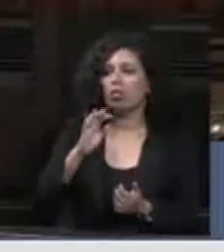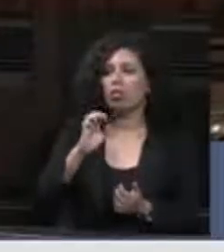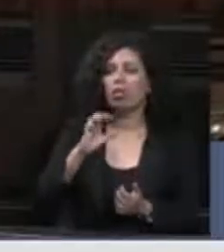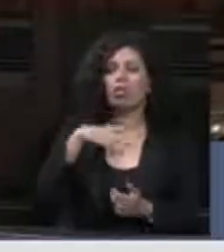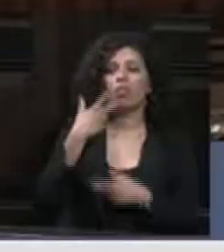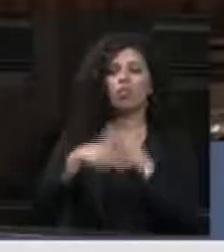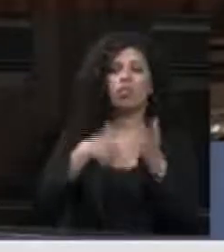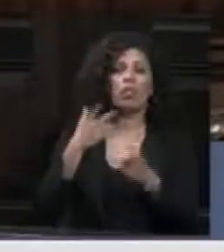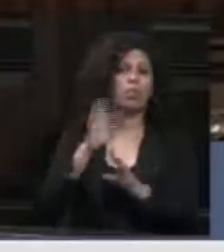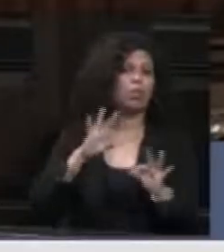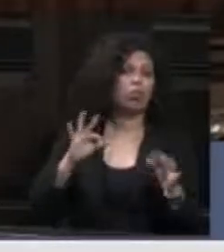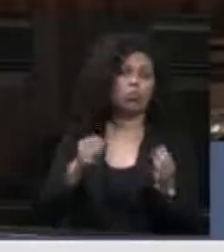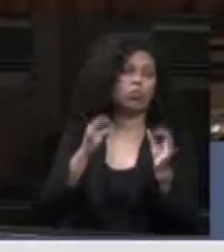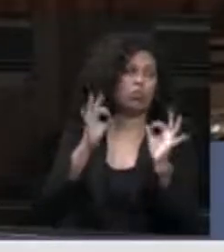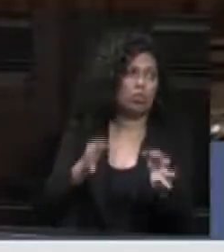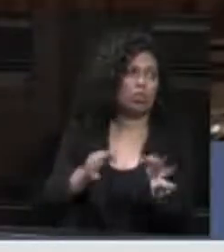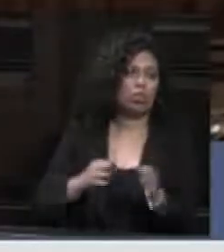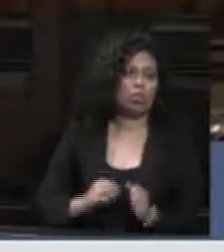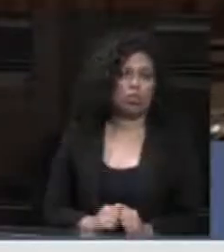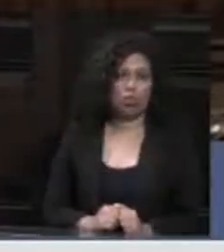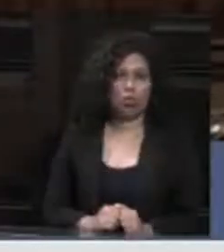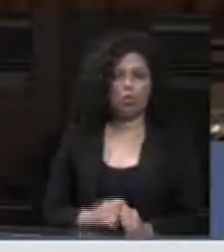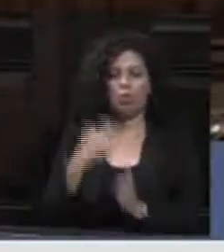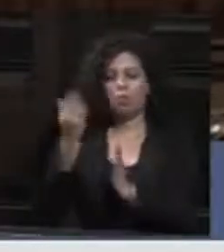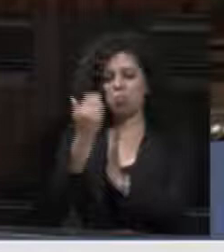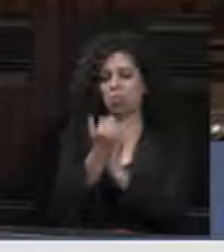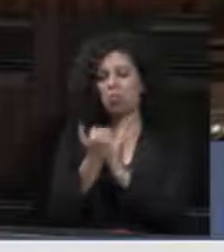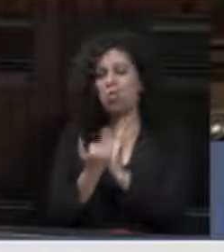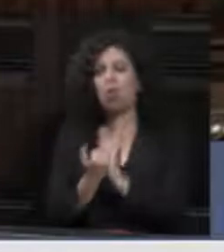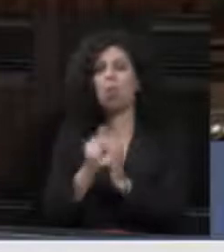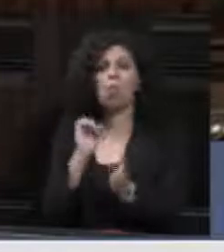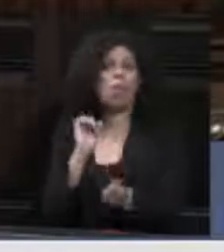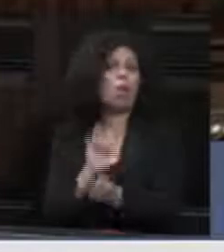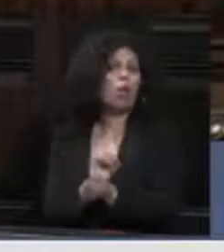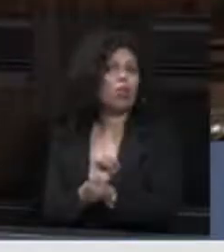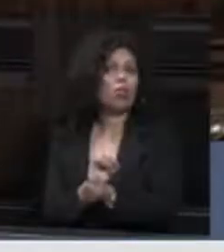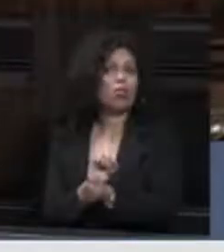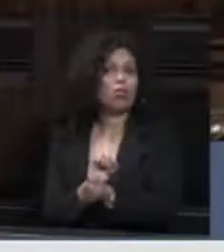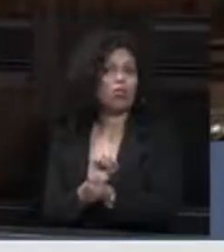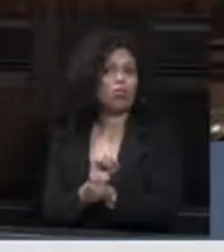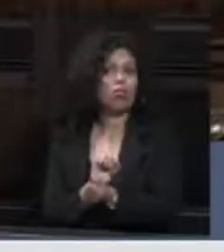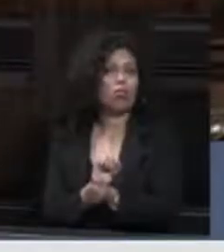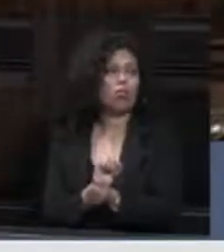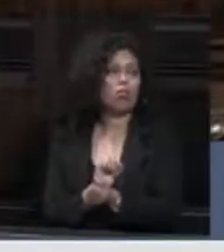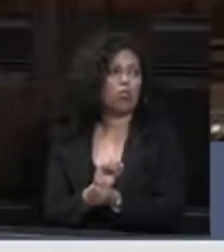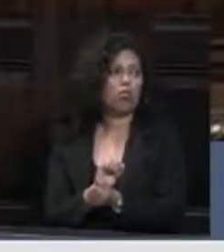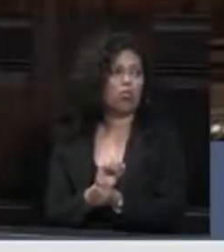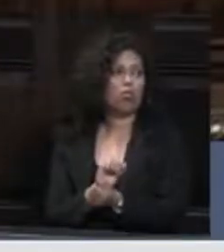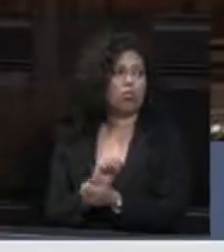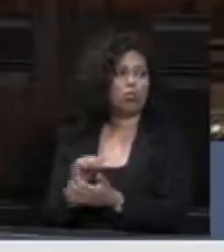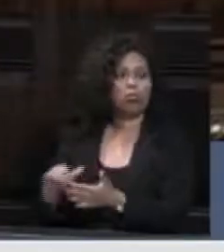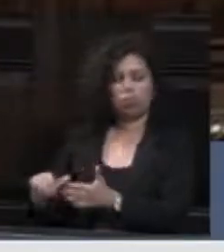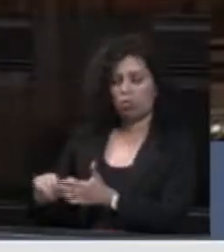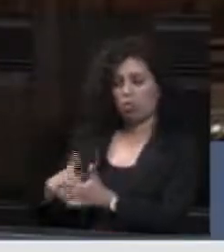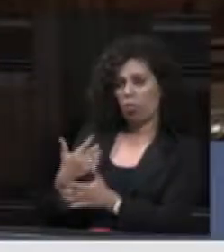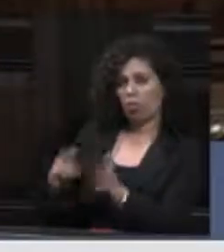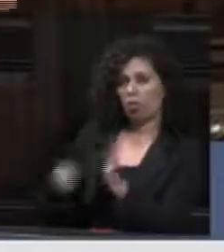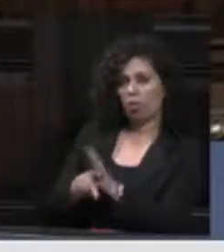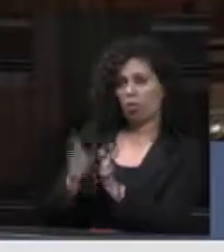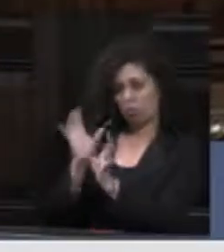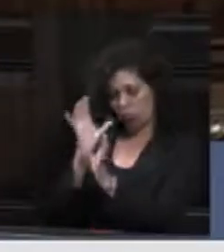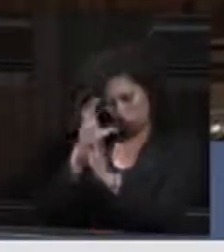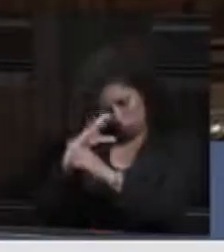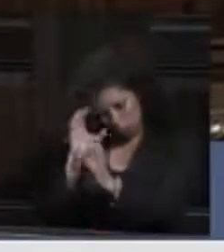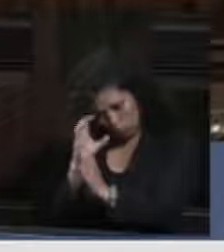UENF de que o processo estaria no gabinete do secretário, secretário de Ciência e Tecnologia, que